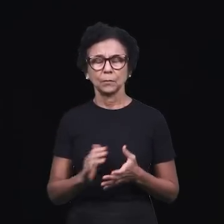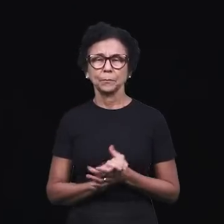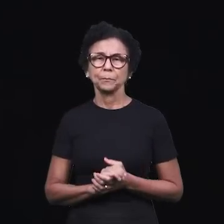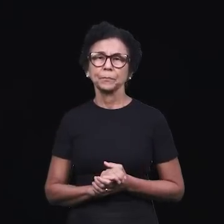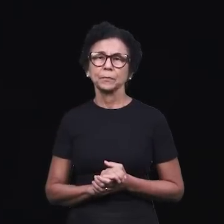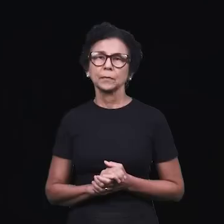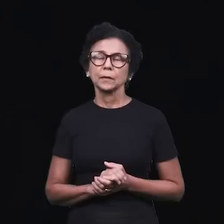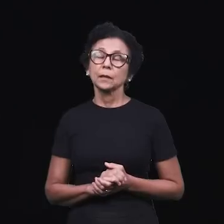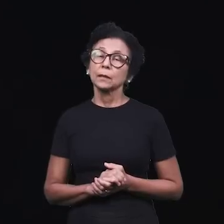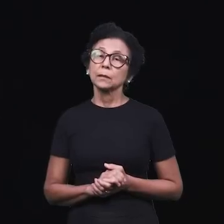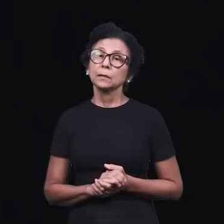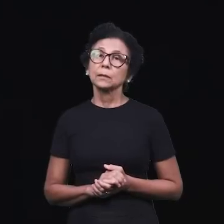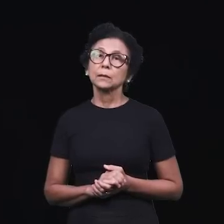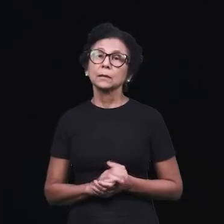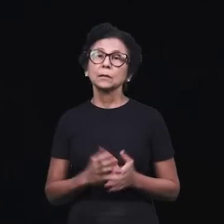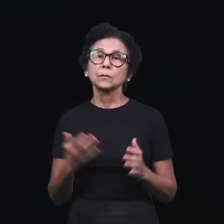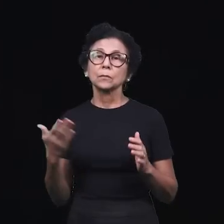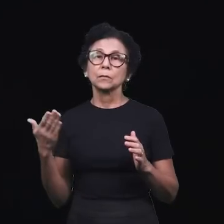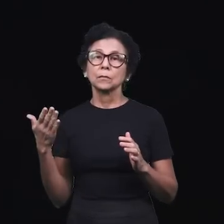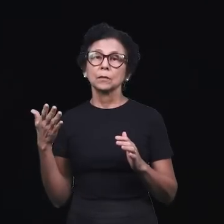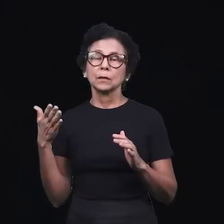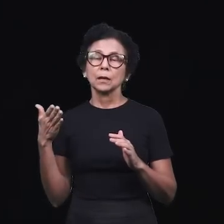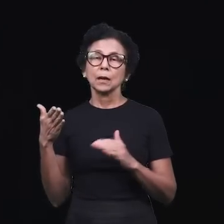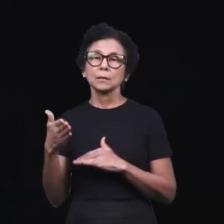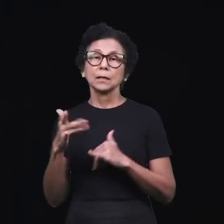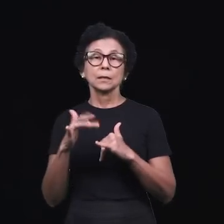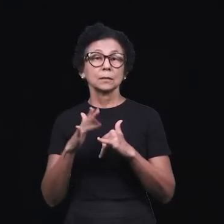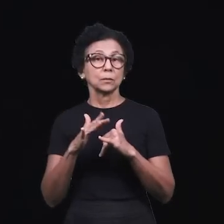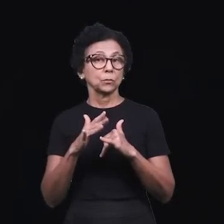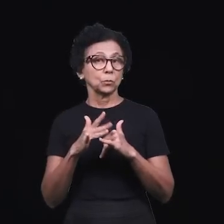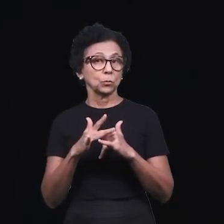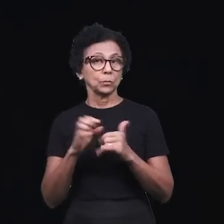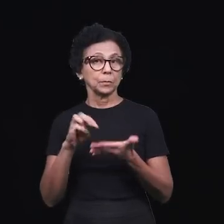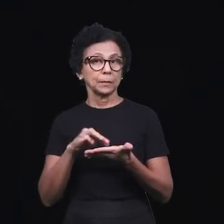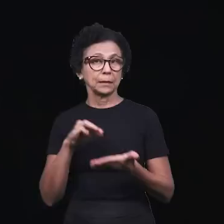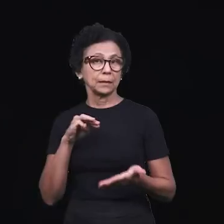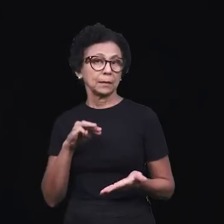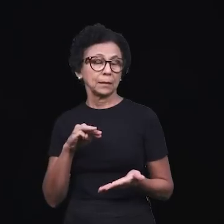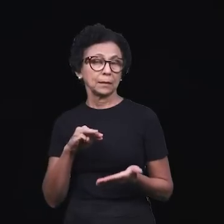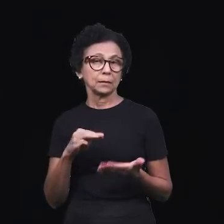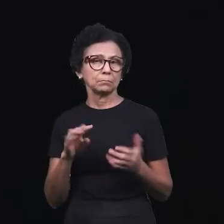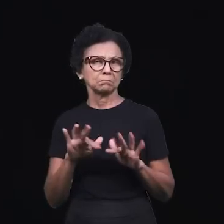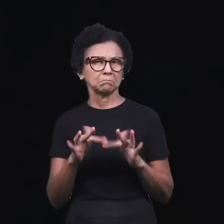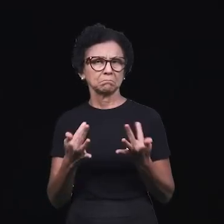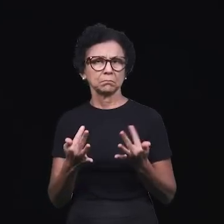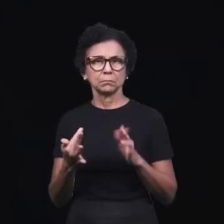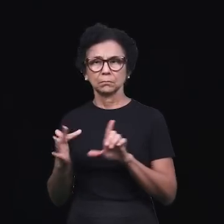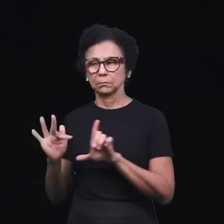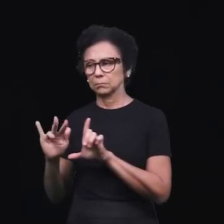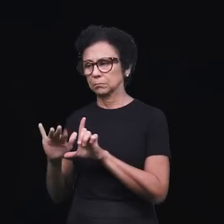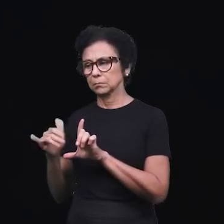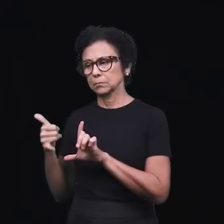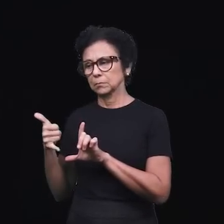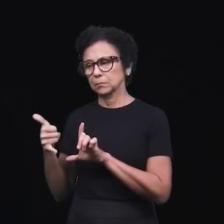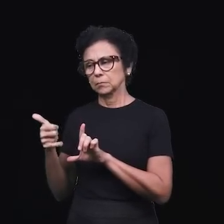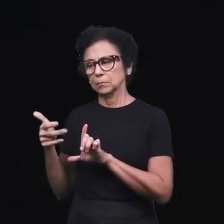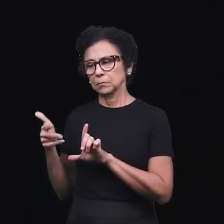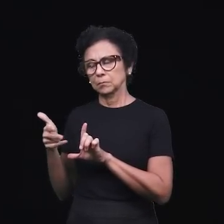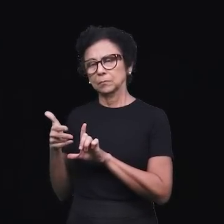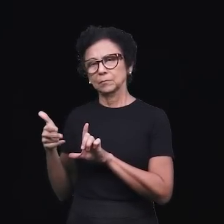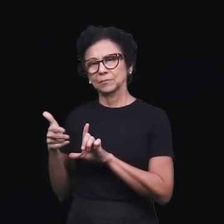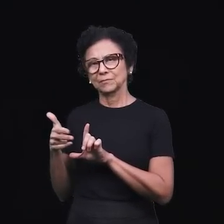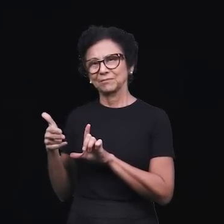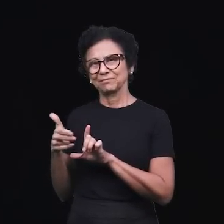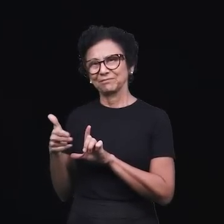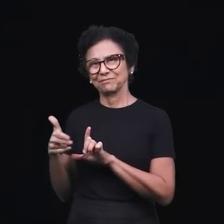oficial da Igreja Cristã Maranata no YouTube. Basta apontar a câmera do seu celular para o QR Code